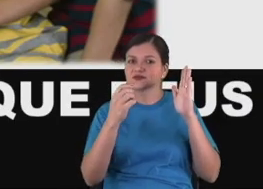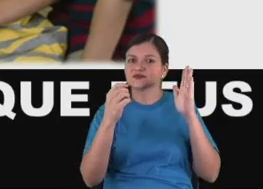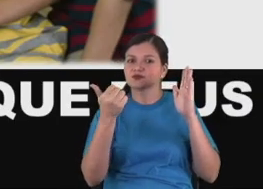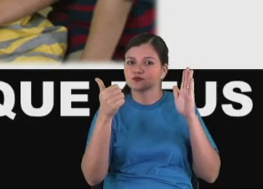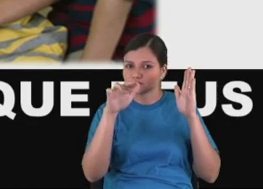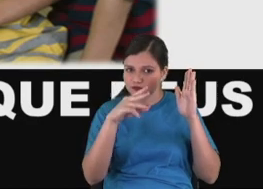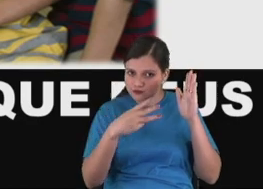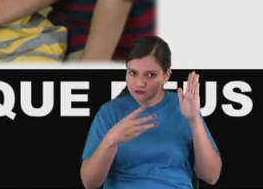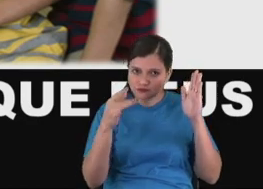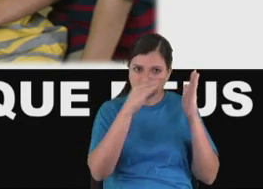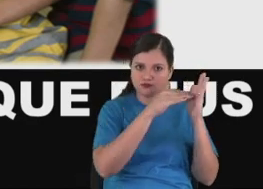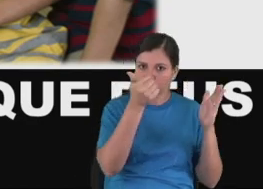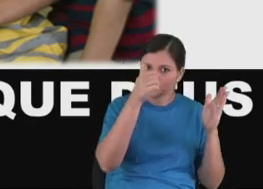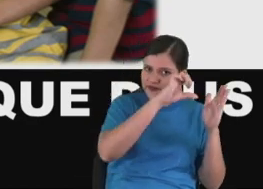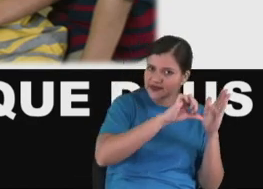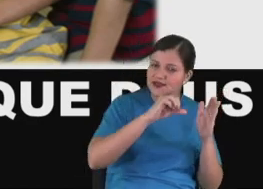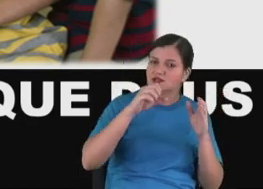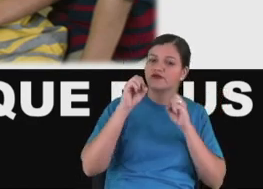mais detesta,